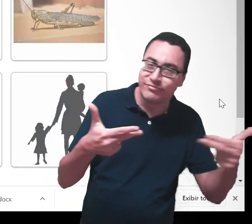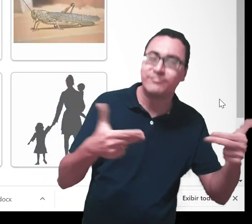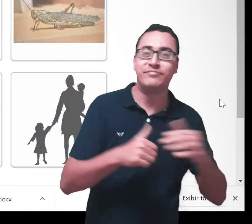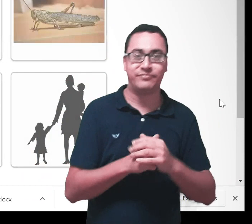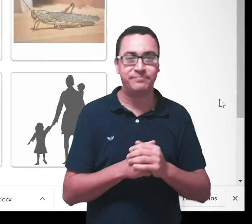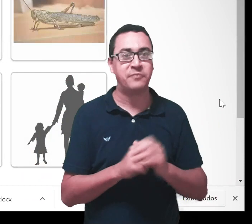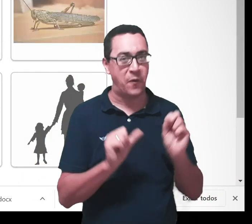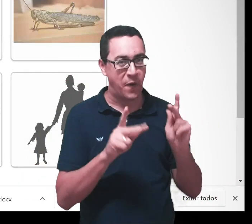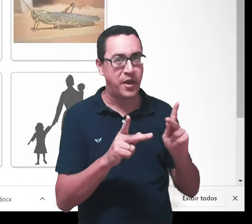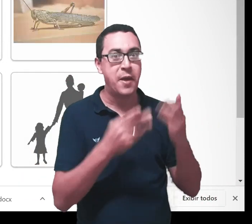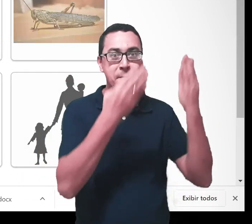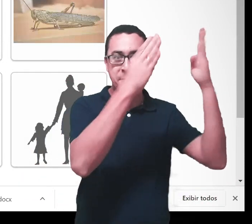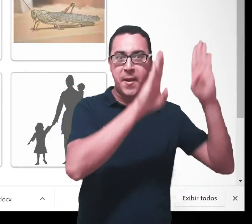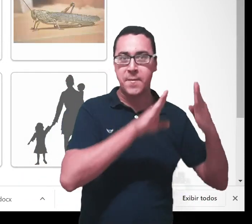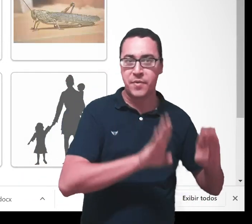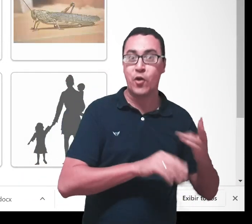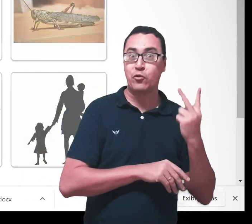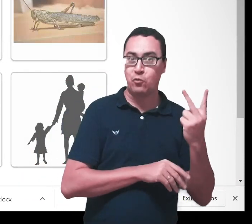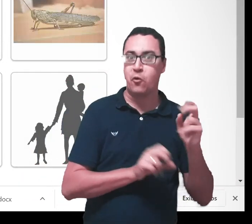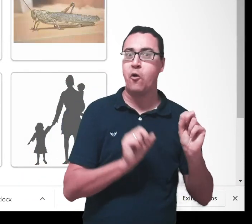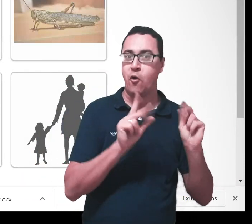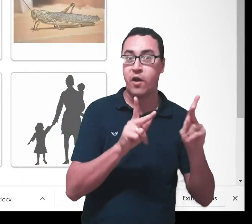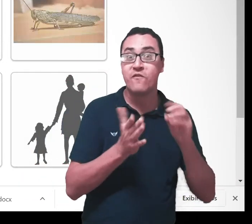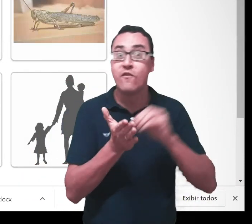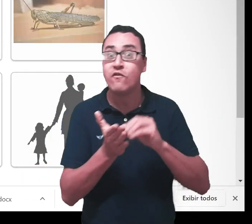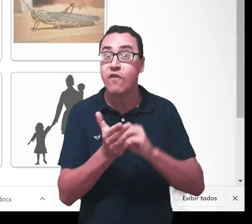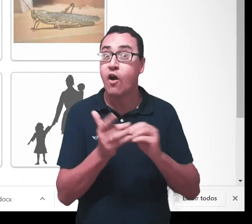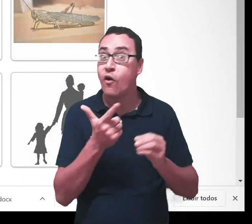Está faltando 2 ainda. Vamos tentar aqui.